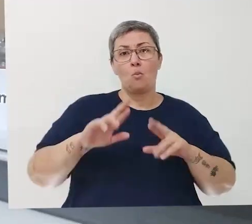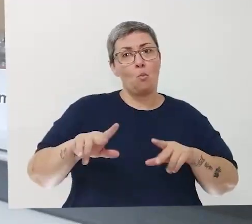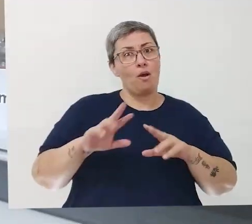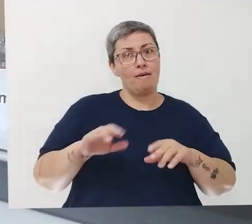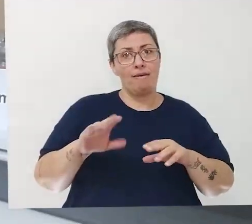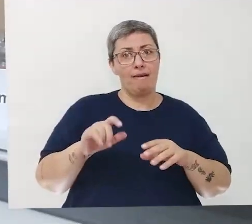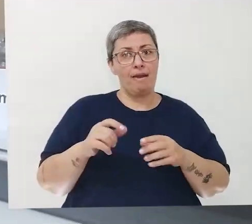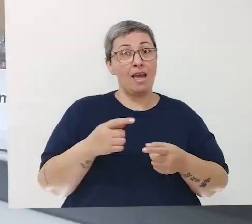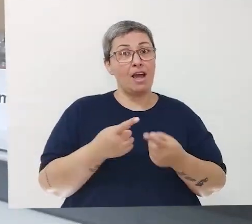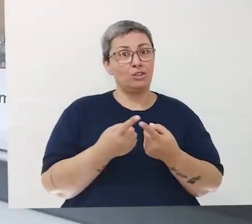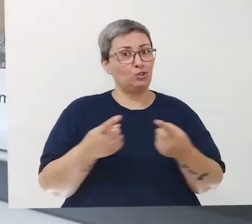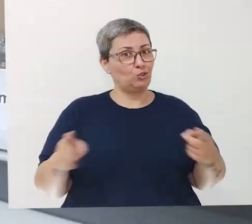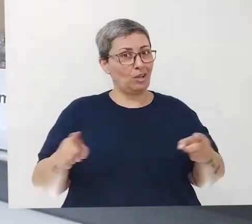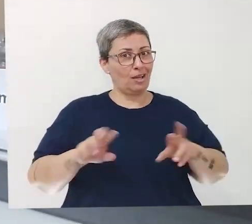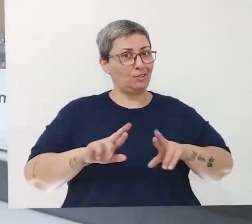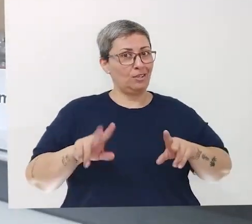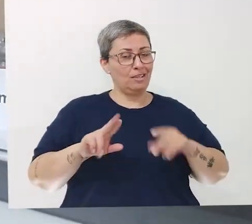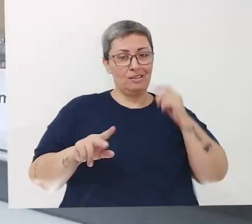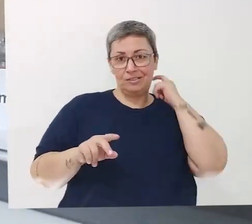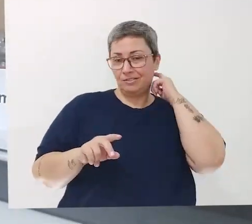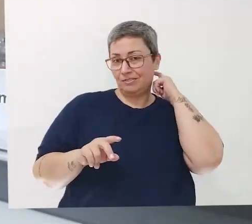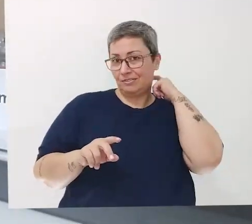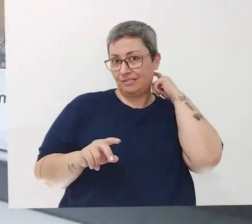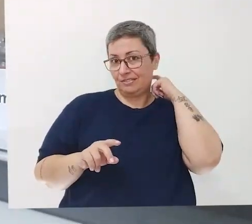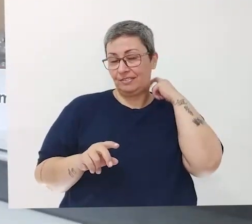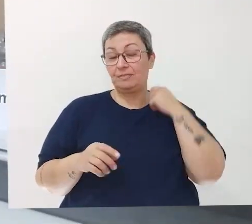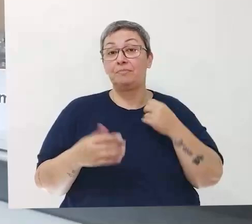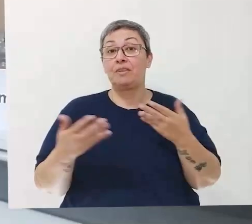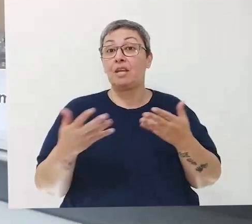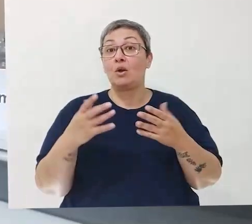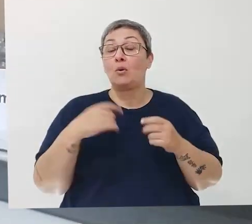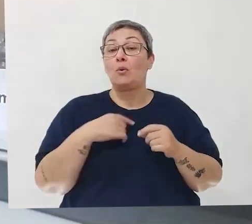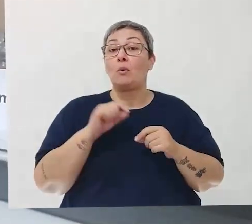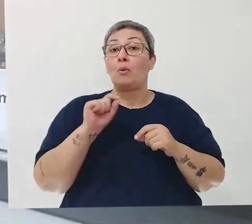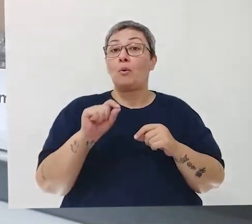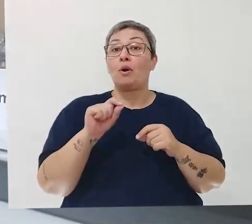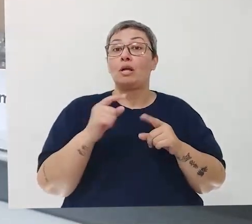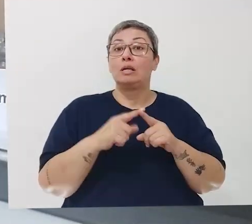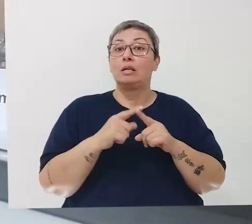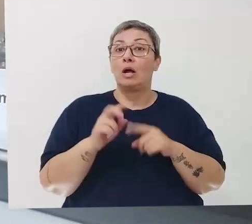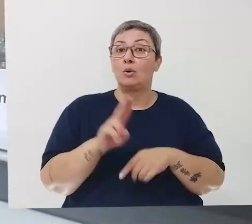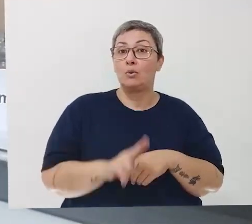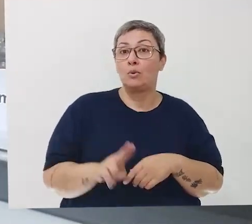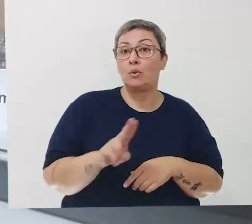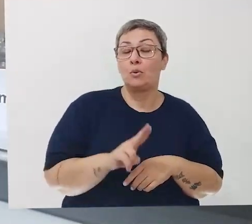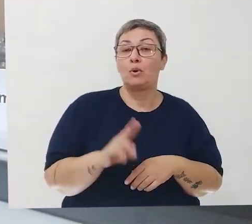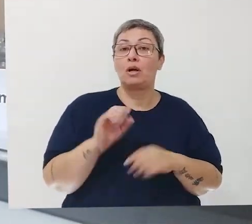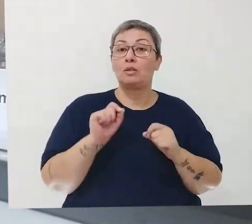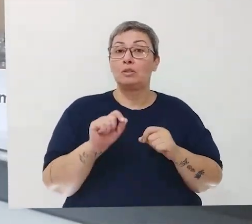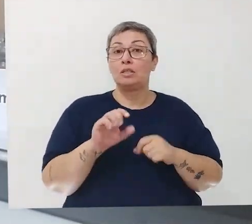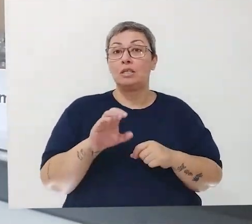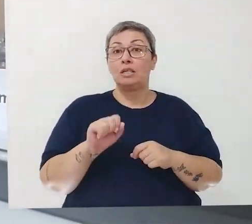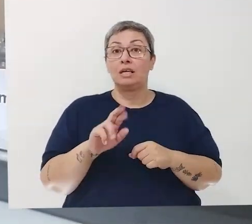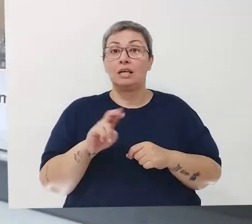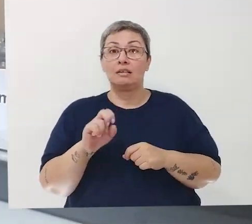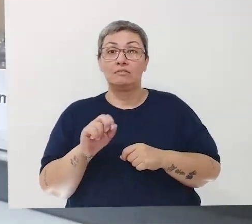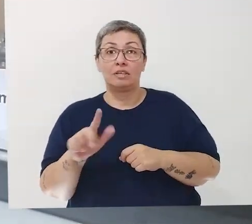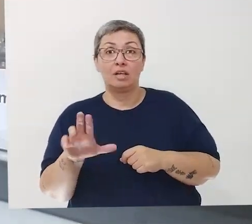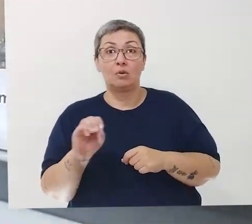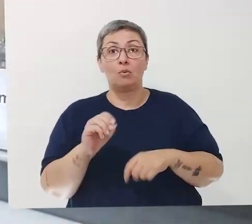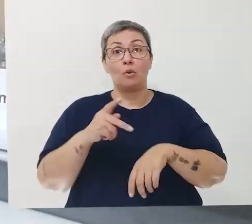mesmo carvão do churrasco, ok? Passando a ser muito utilizado, o carvão